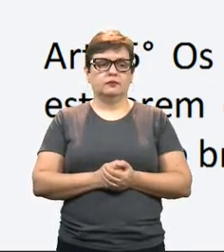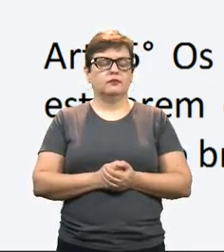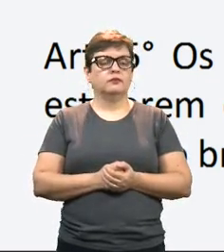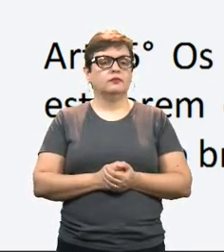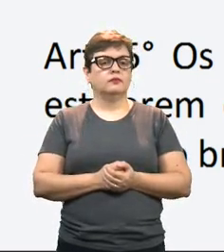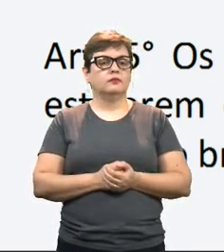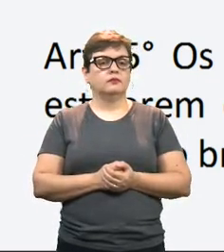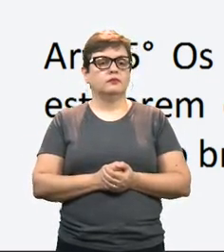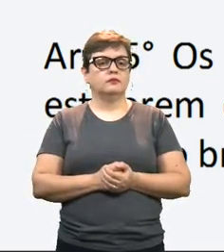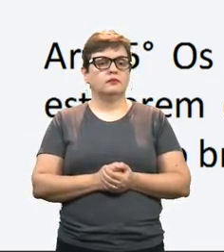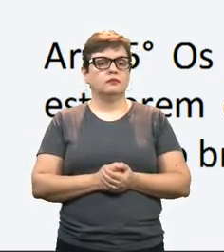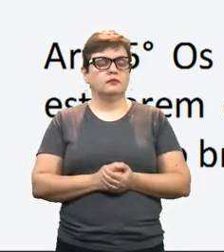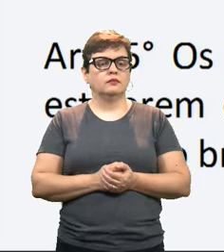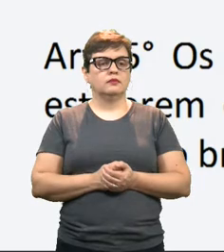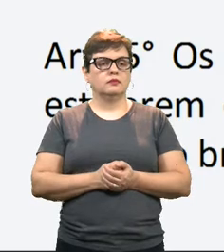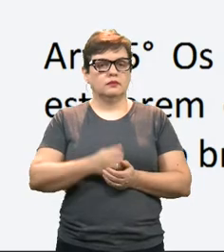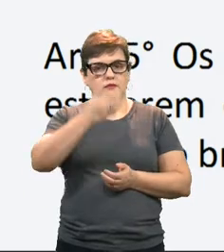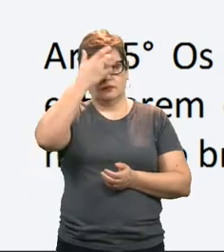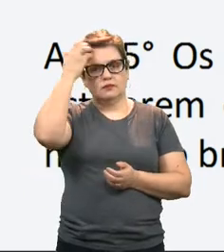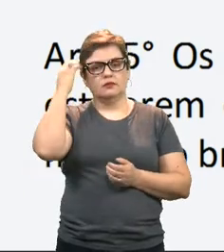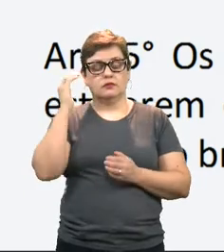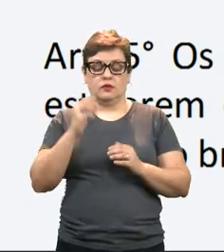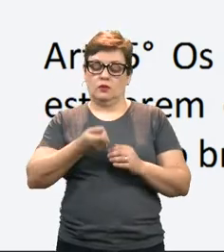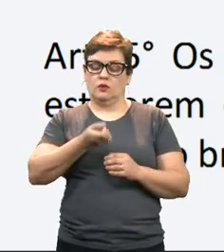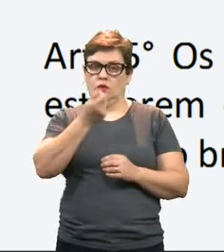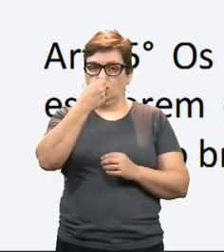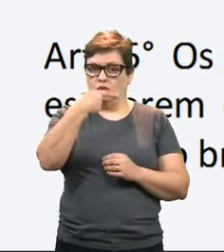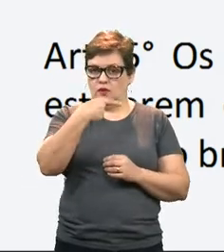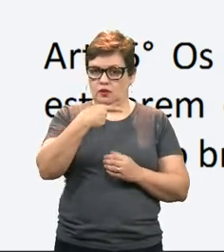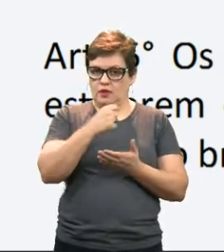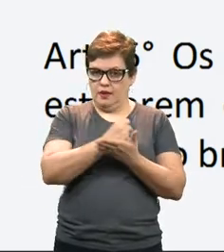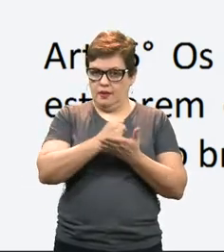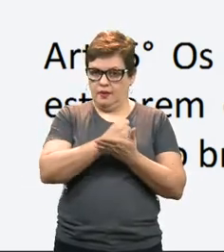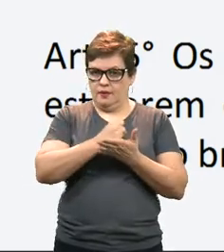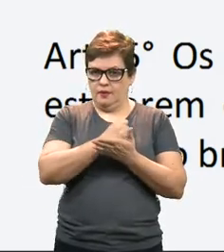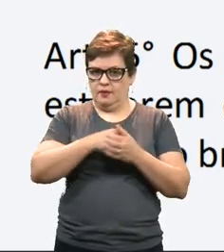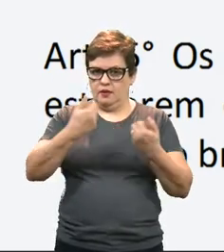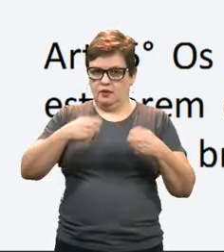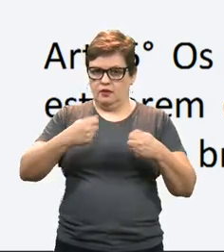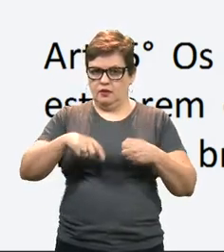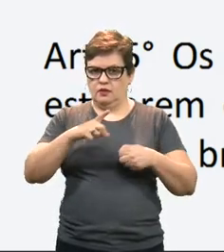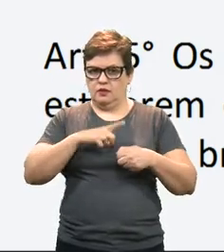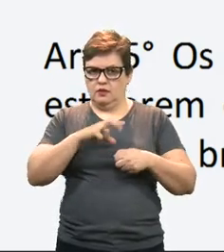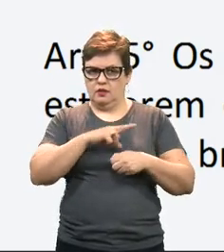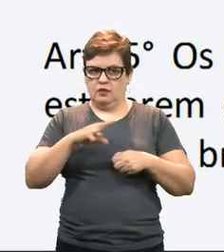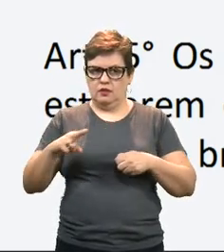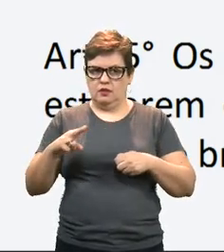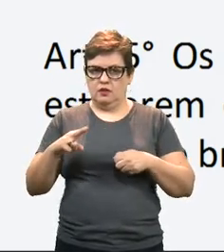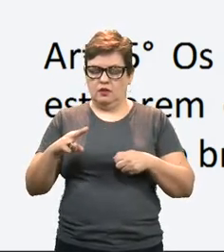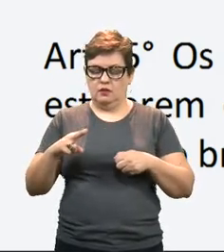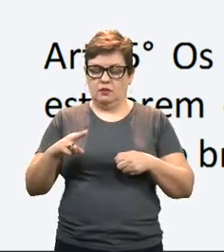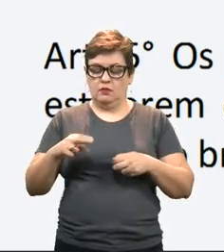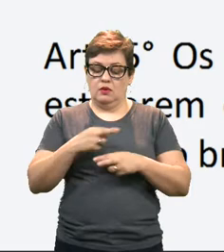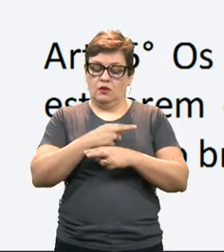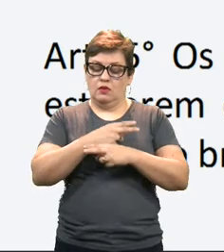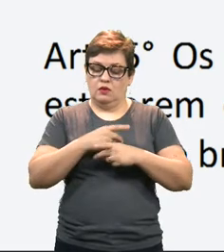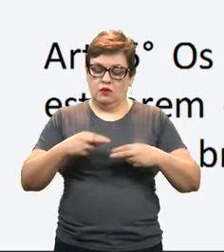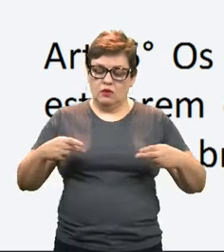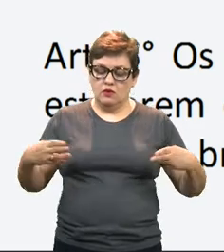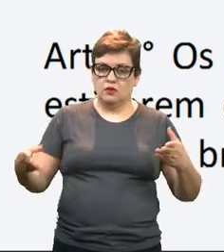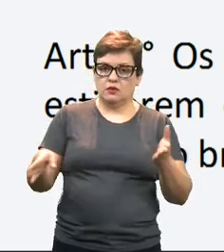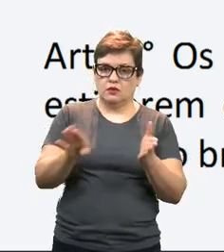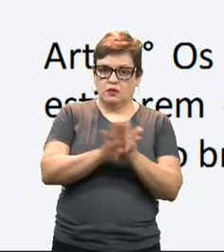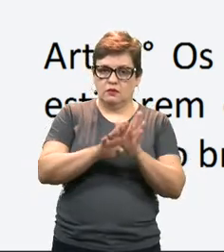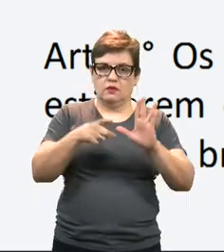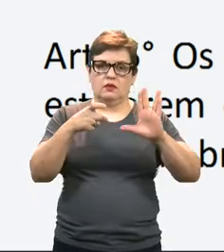Que a medicação, na verdade, tem que ser chamada como produto derivado de cannabis, ok?